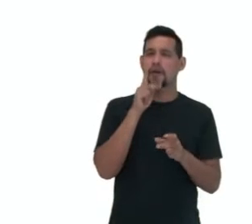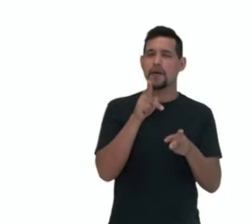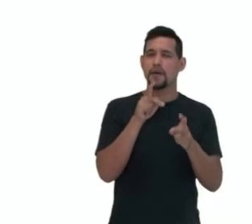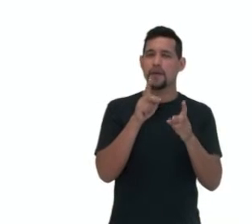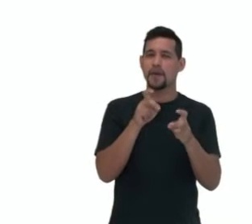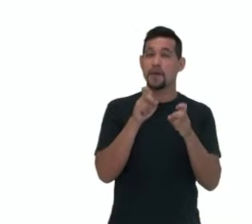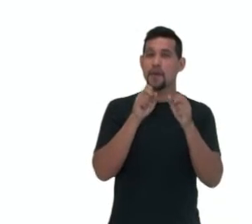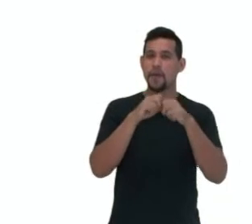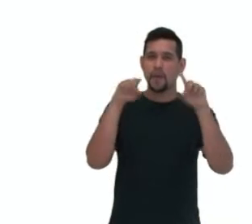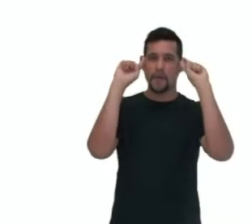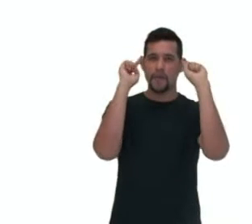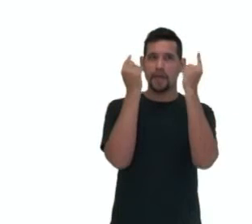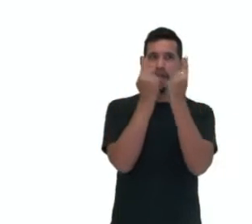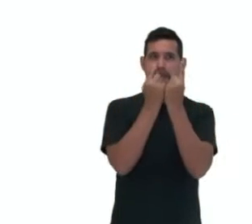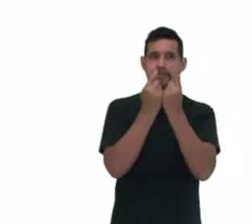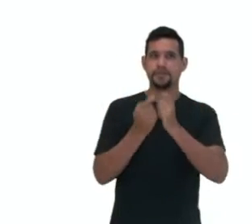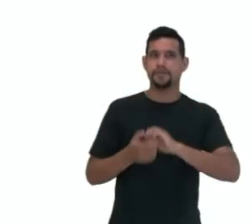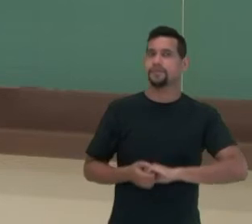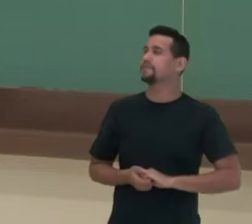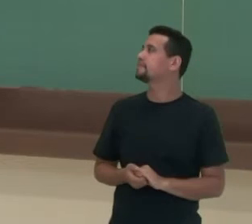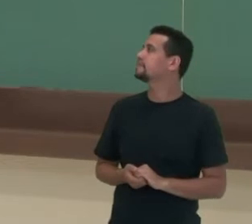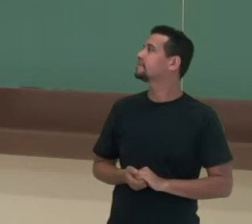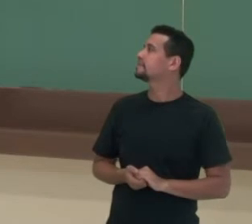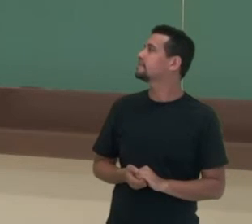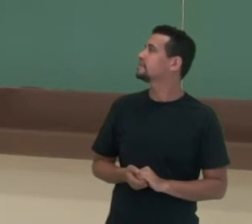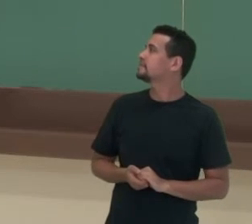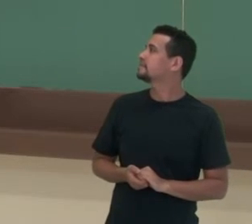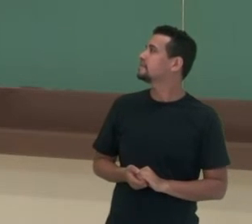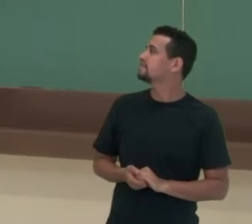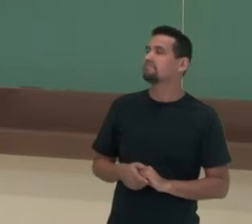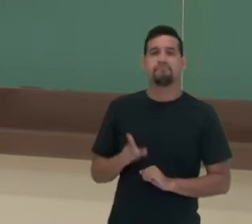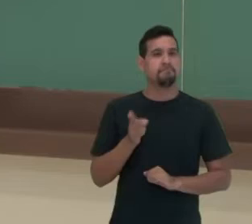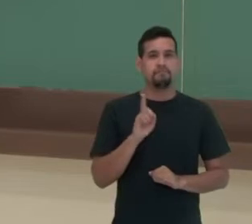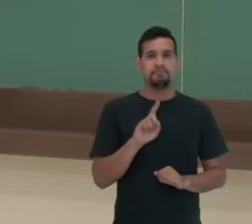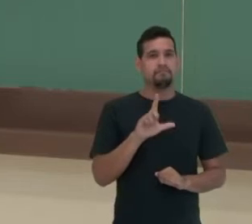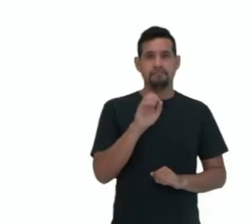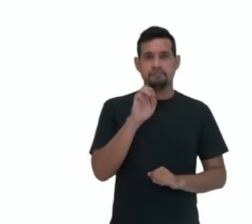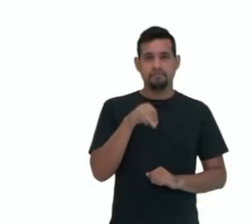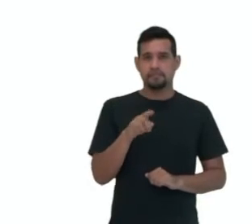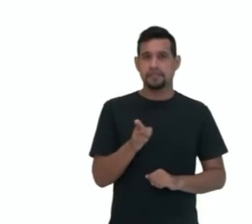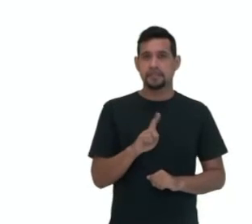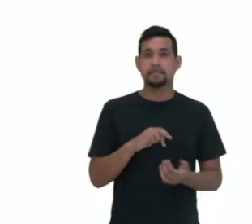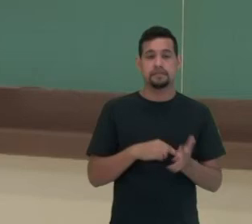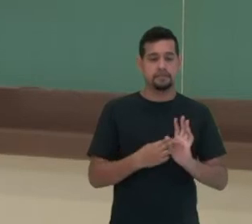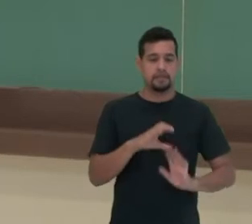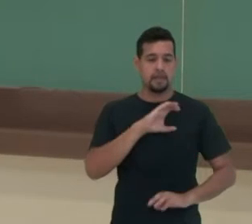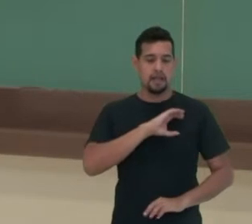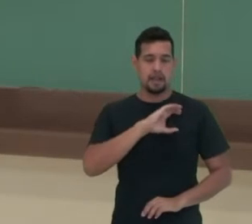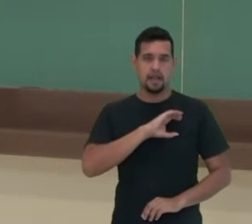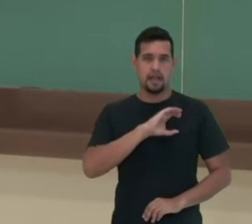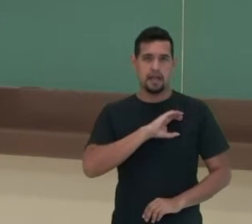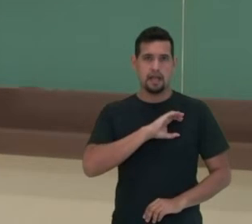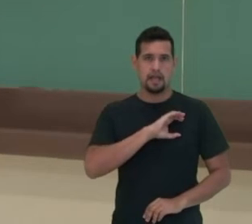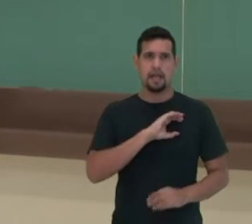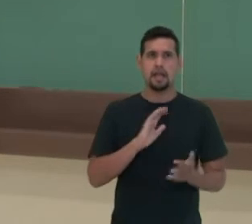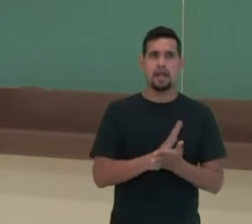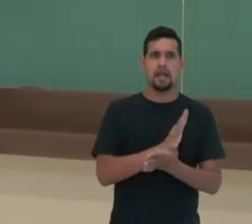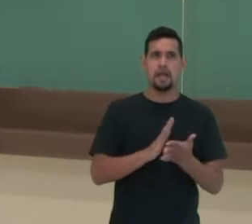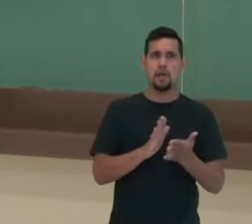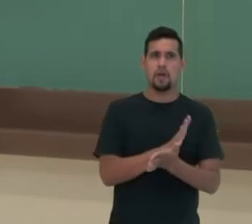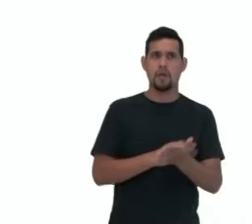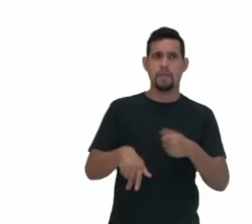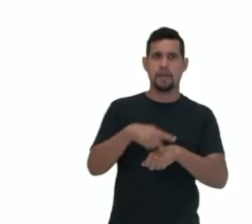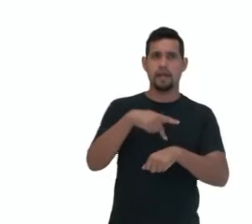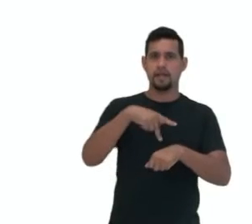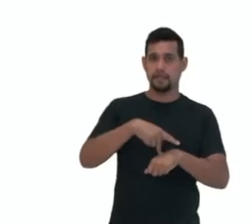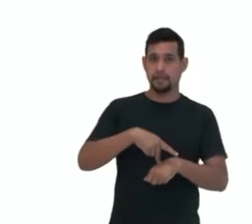O inglês, então, professor, não é latim? Não é de origem latina. Ó, o Canadá, alguns países da